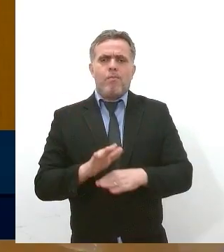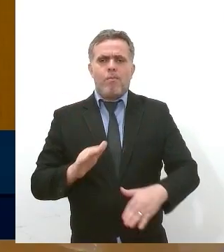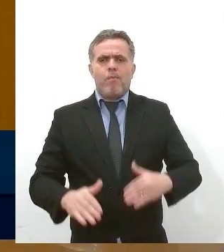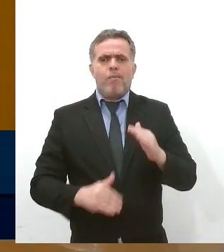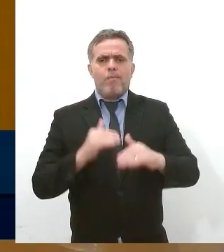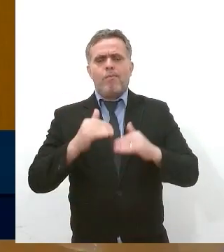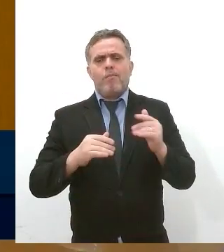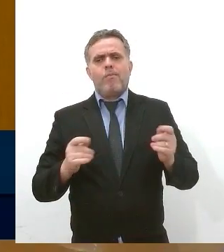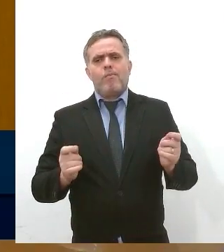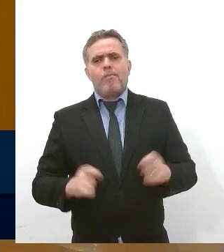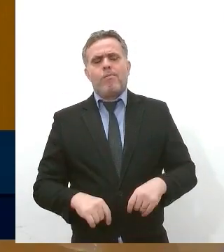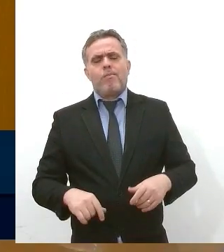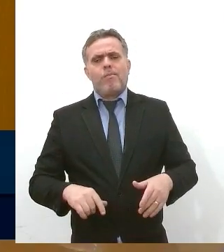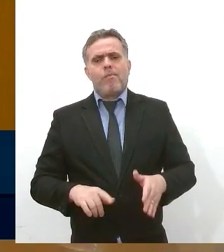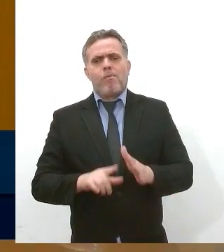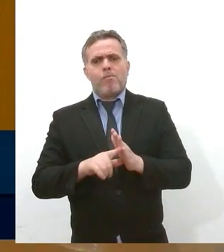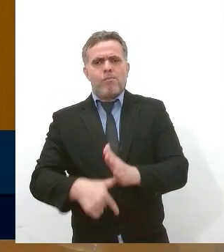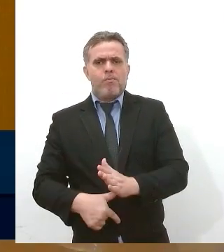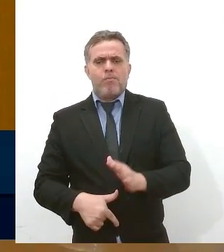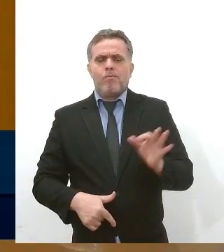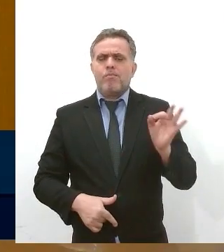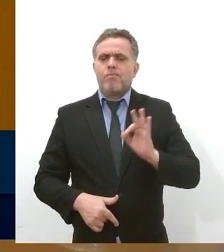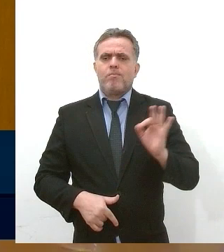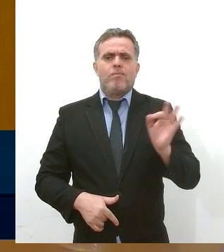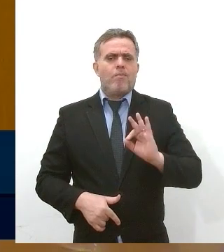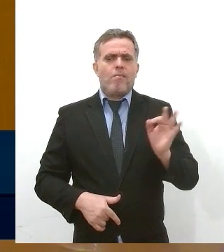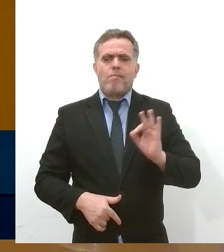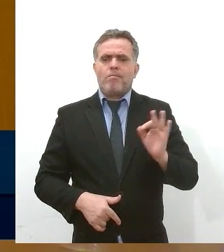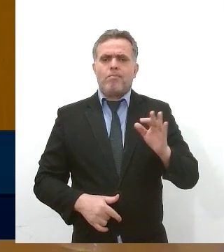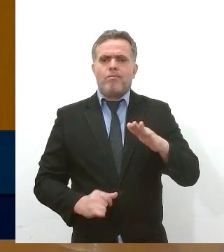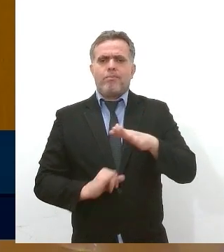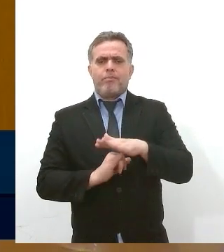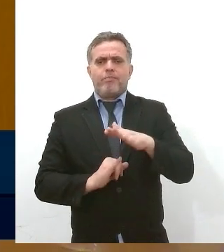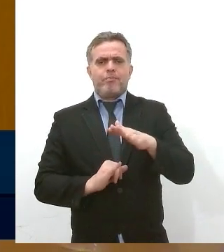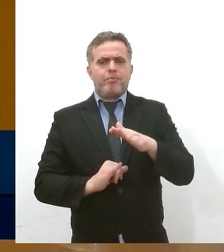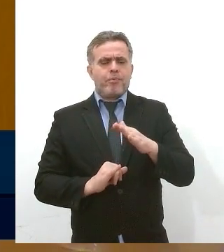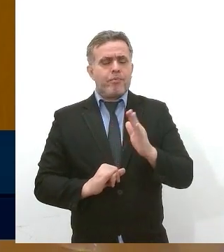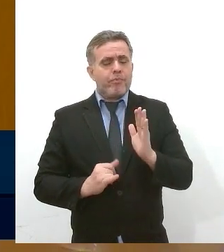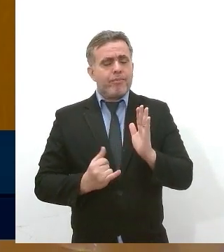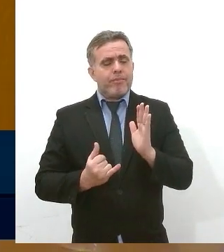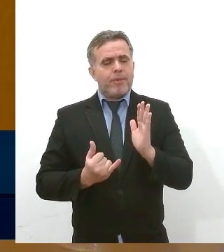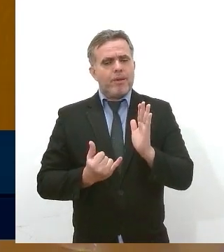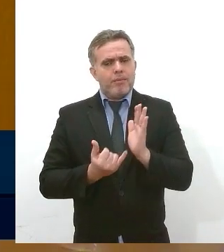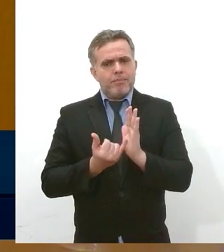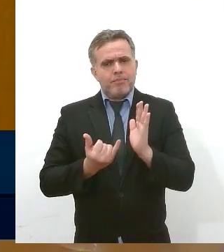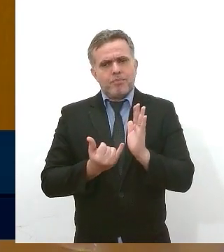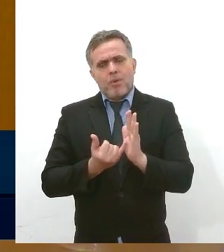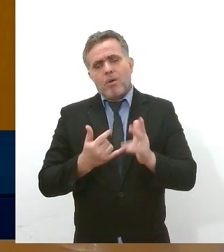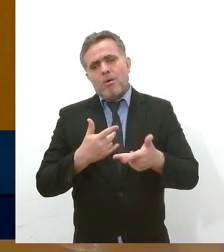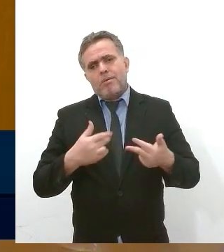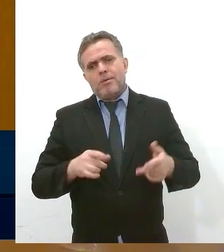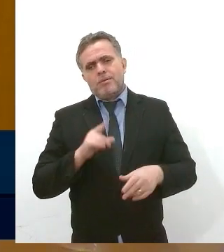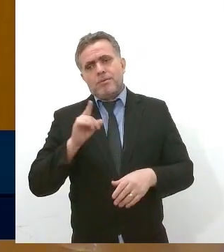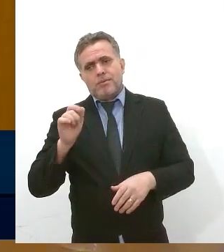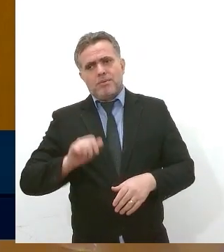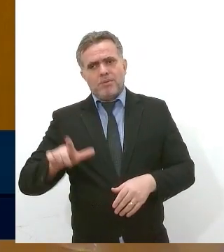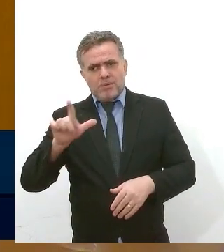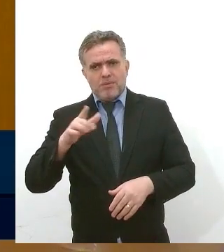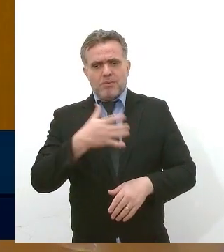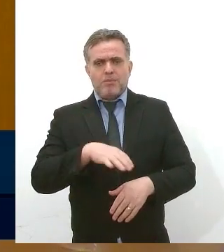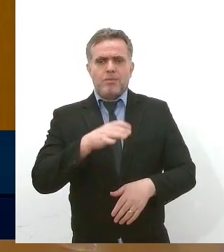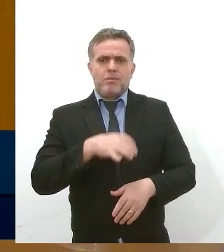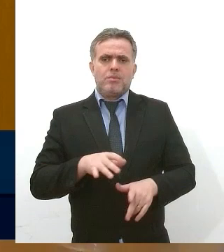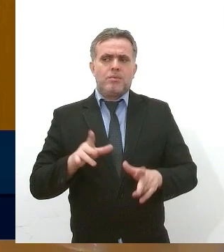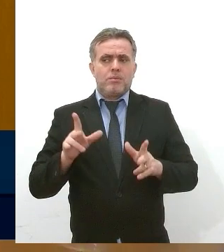no quesito impostos, quando comparado a Alagoas e Bahia, por exemplo. Porque infelizmente, deputado Garibaldi, já